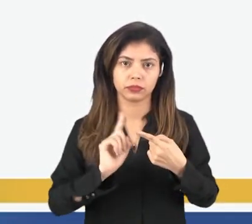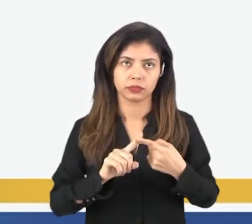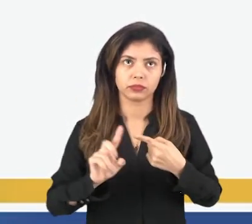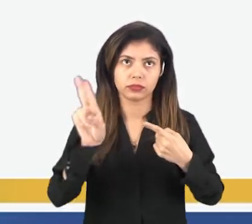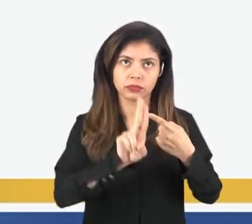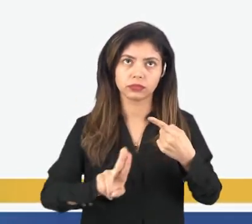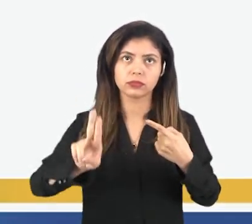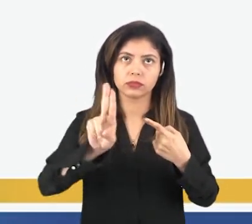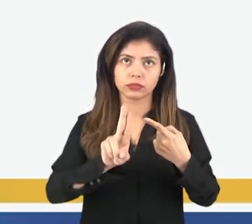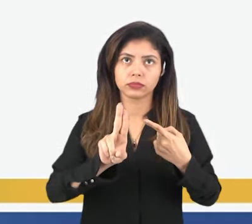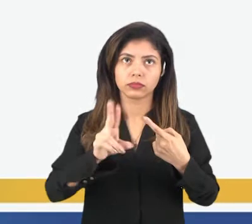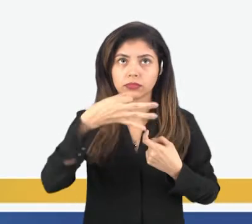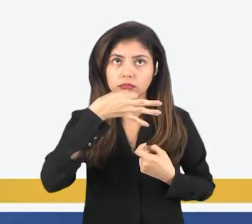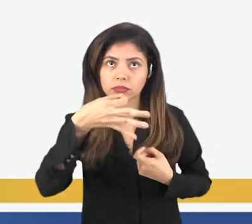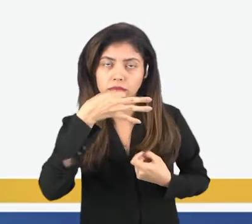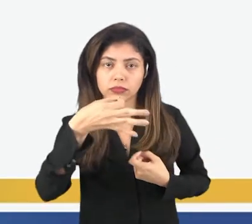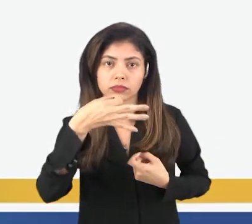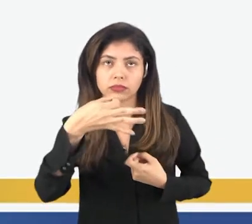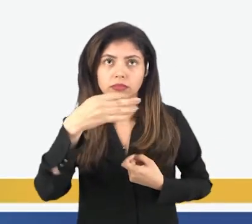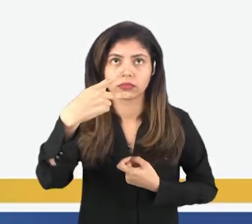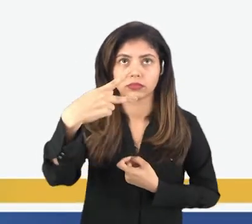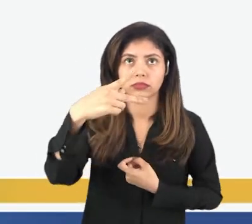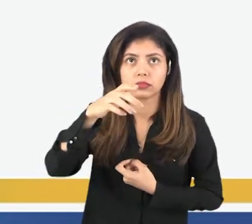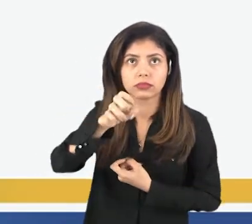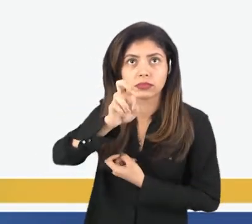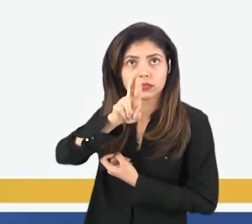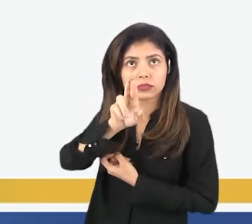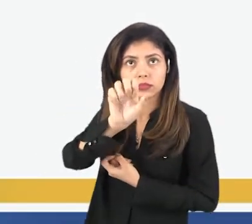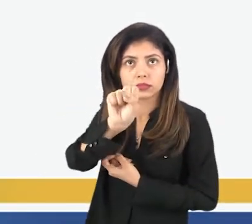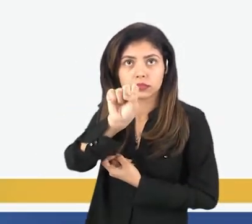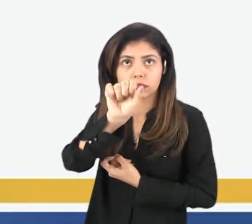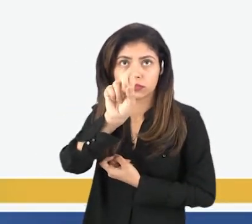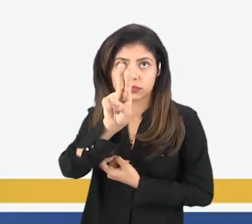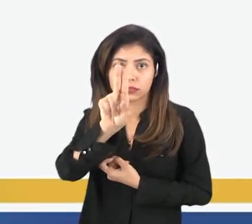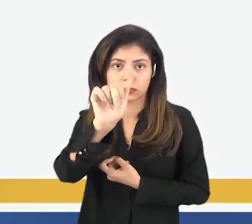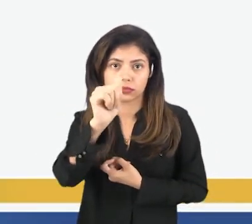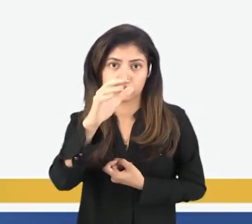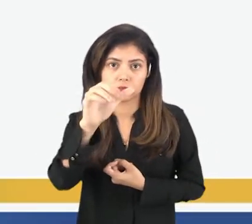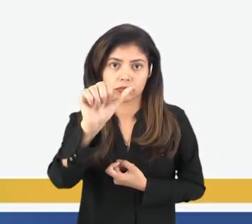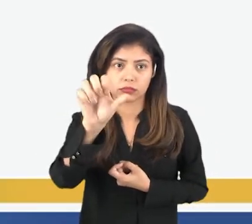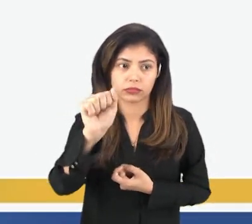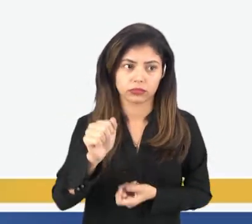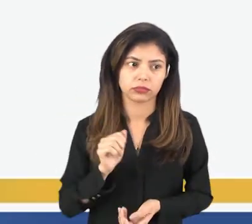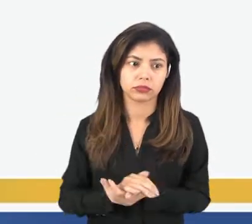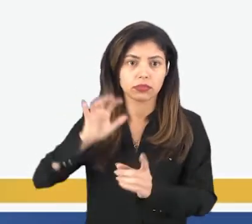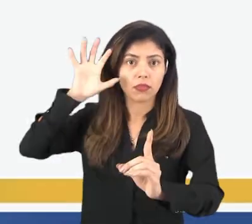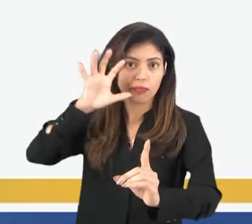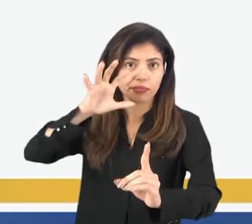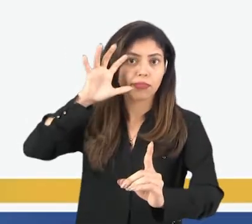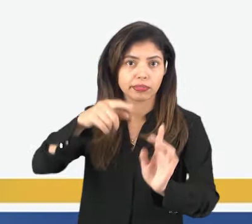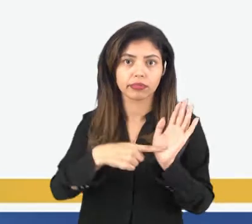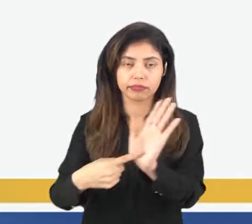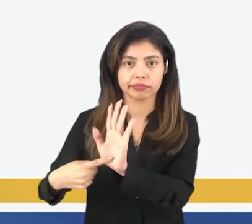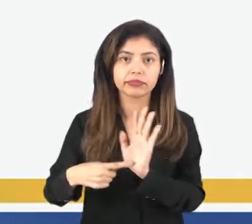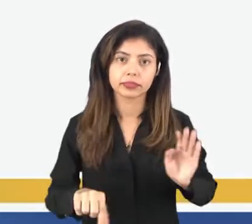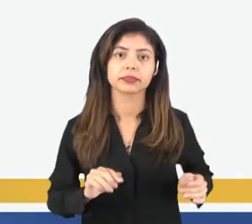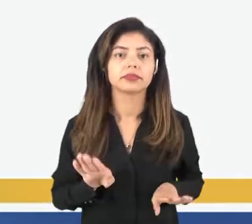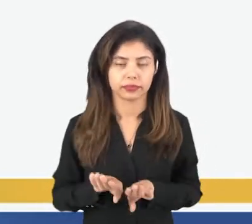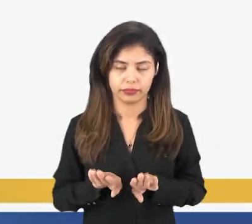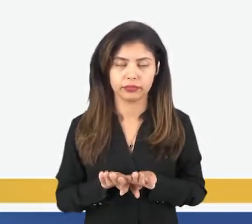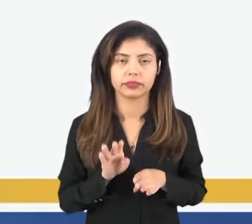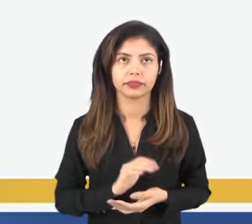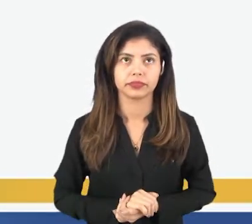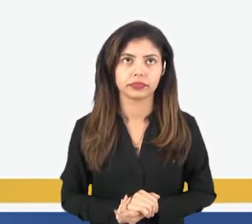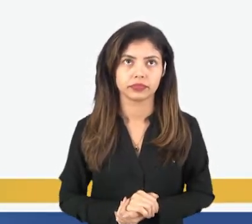Primeiro, ó, o uso de argumentação e persuasão. Você vai argumentar e persuadir a pessoa a sua opinião, aos fatos ali